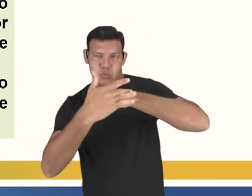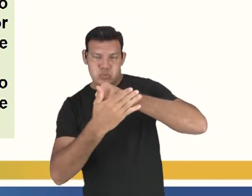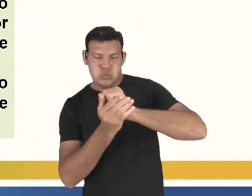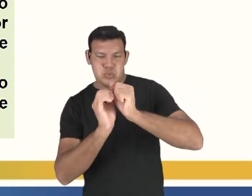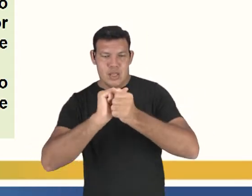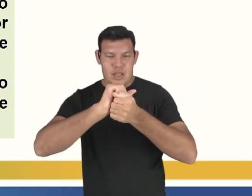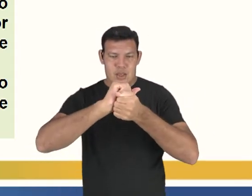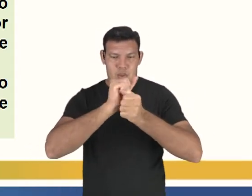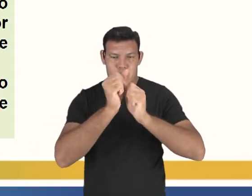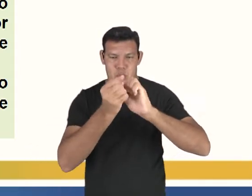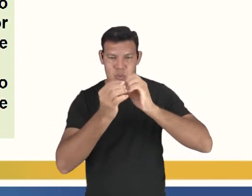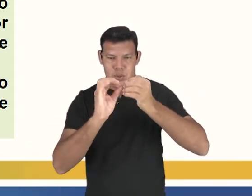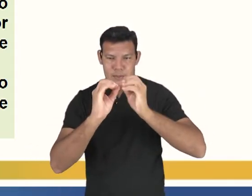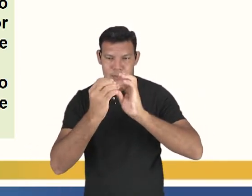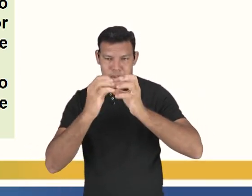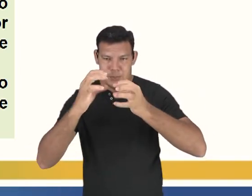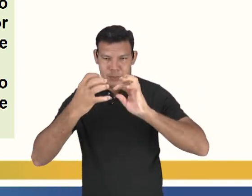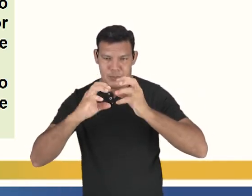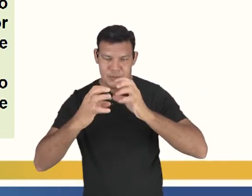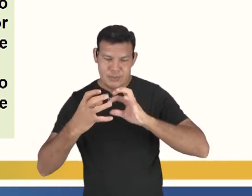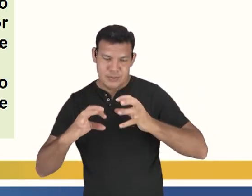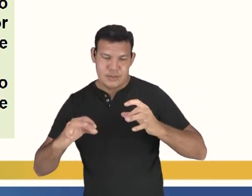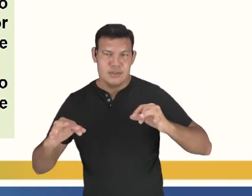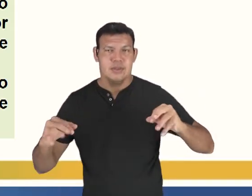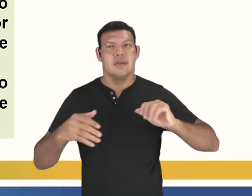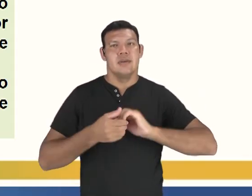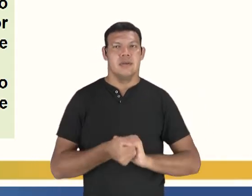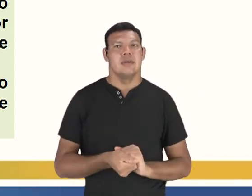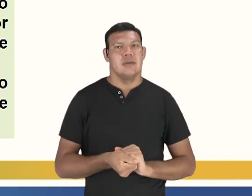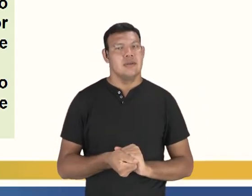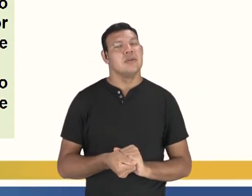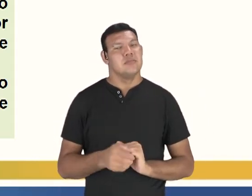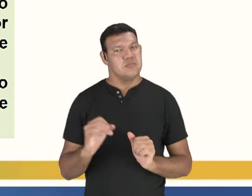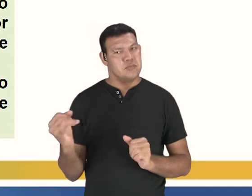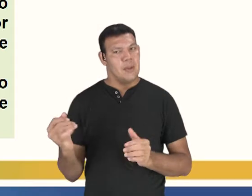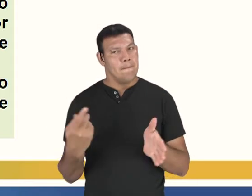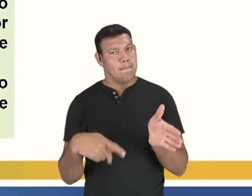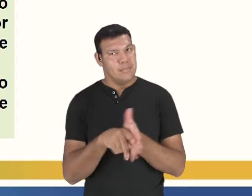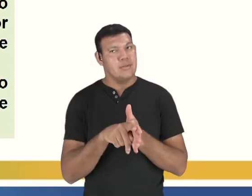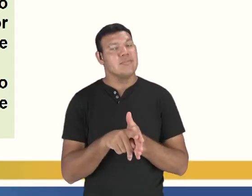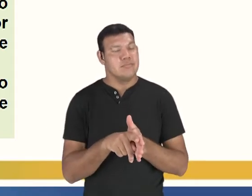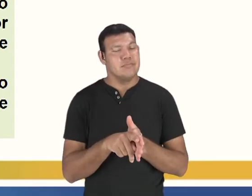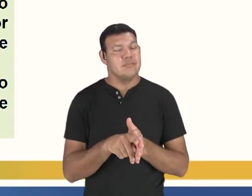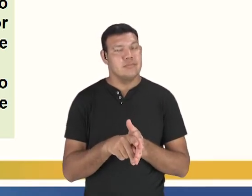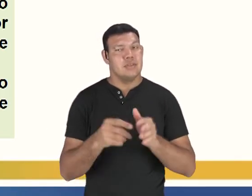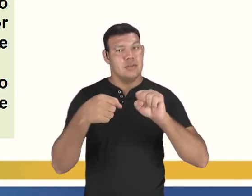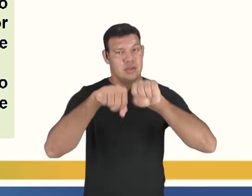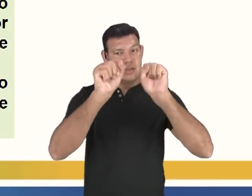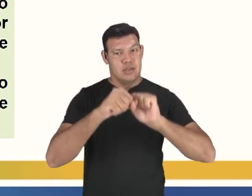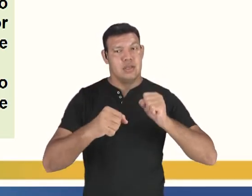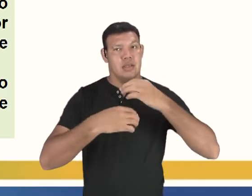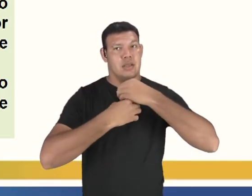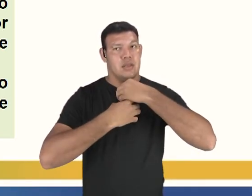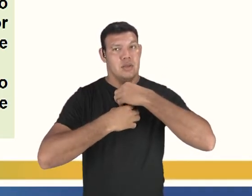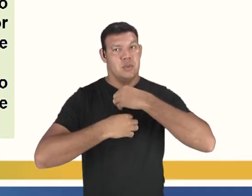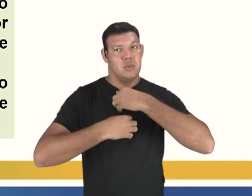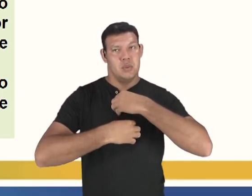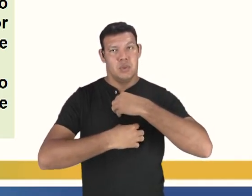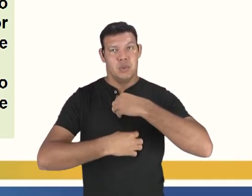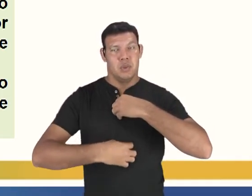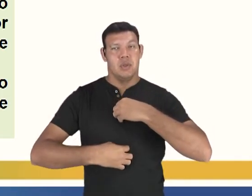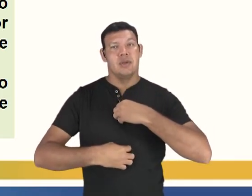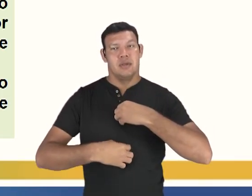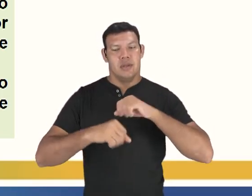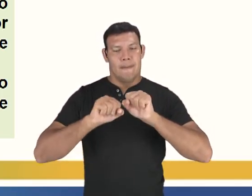cada secreção tem uma função específica no sistema digestivo, tá? Então, no estômago, o alimento ele é mais